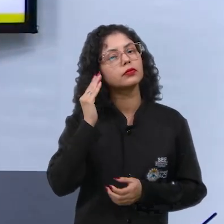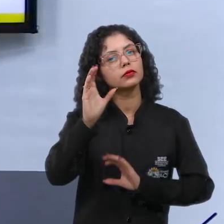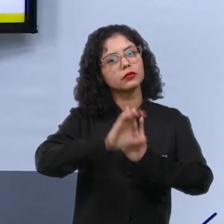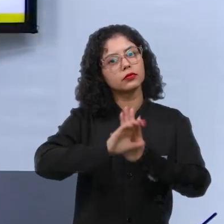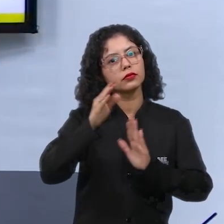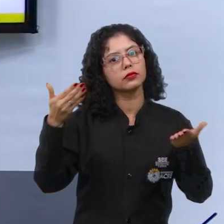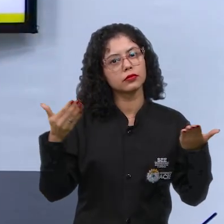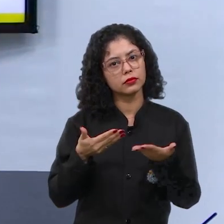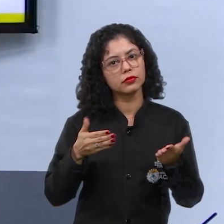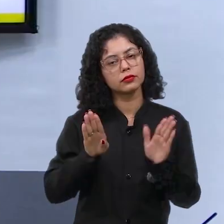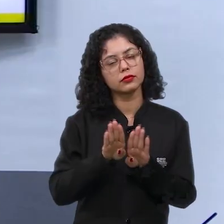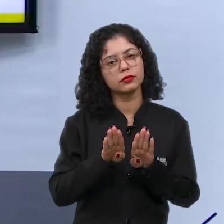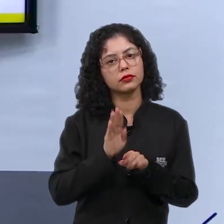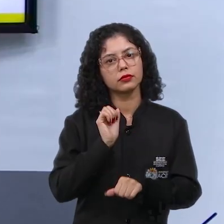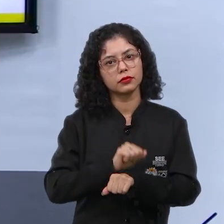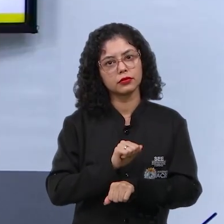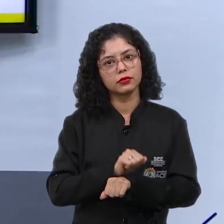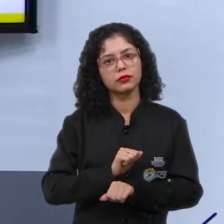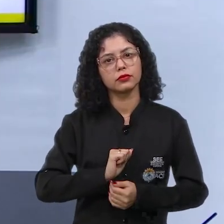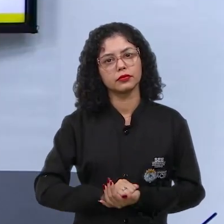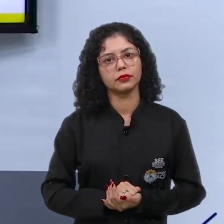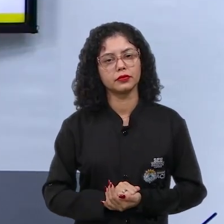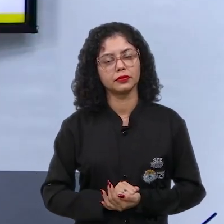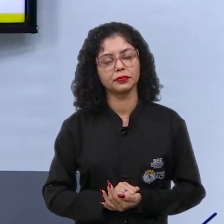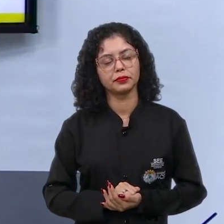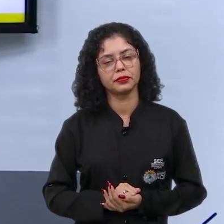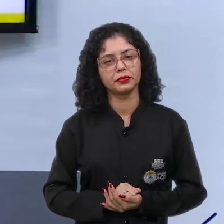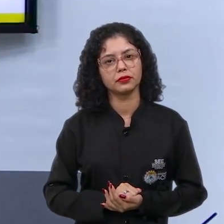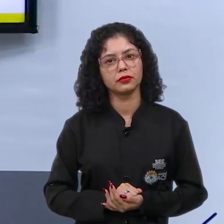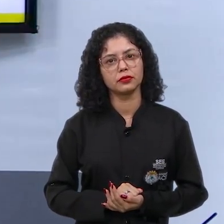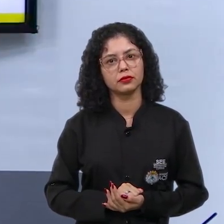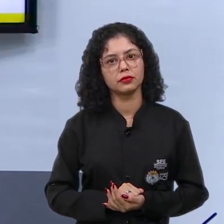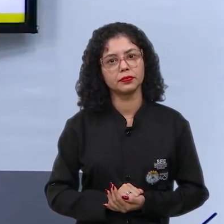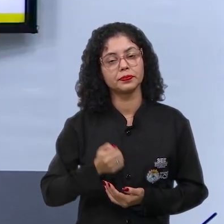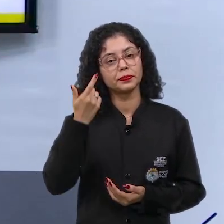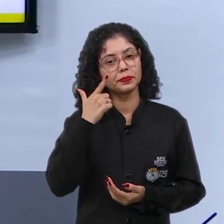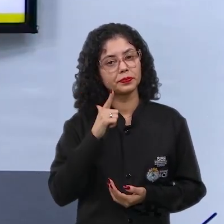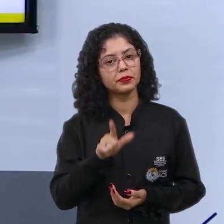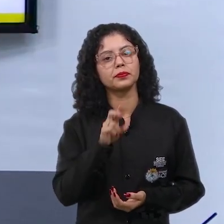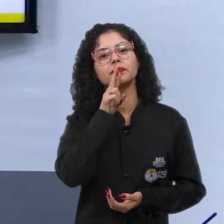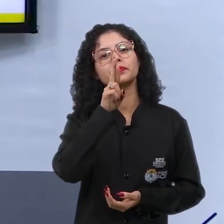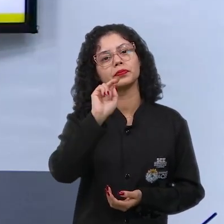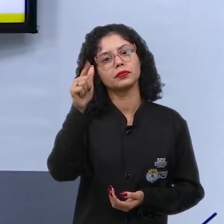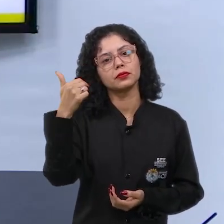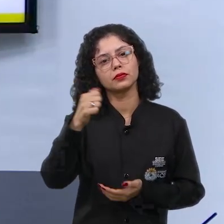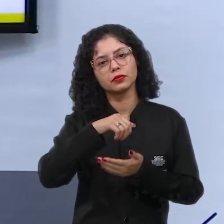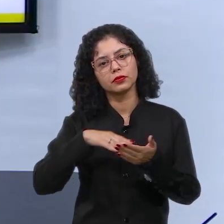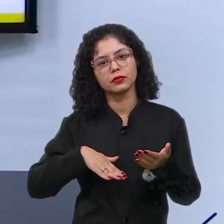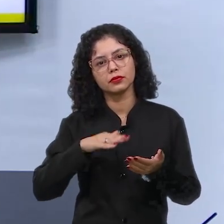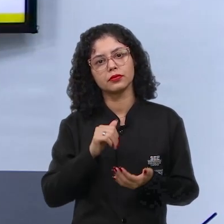conteúdo também. Espero que vocês, né, consigam